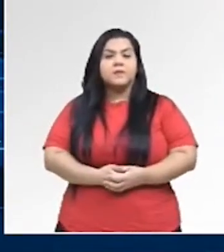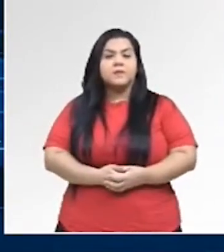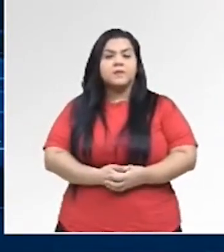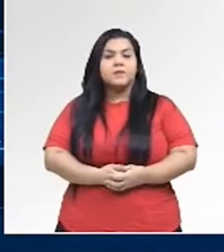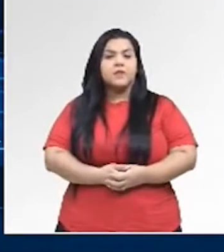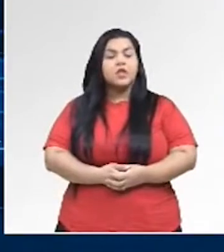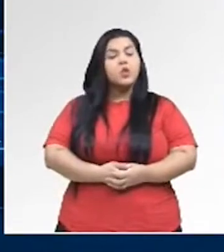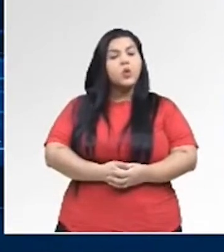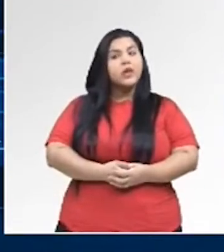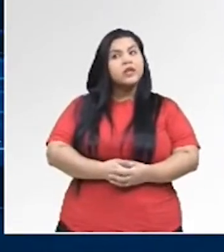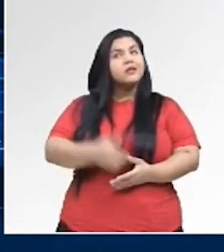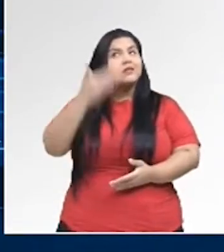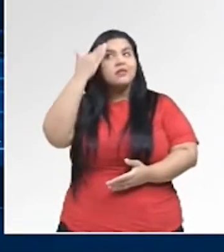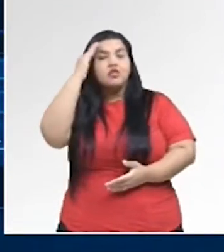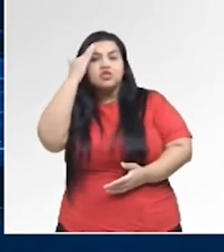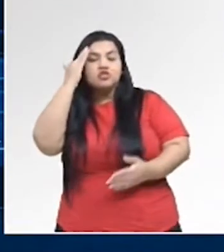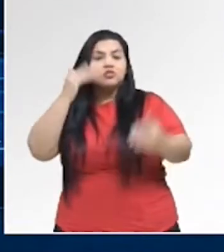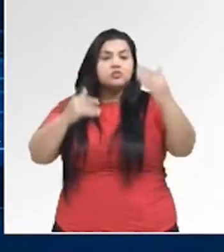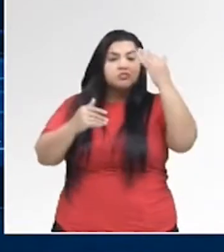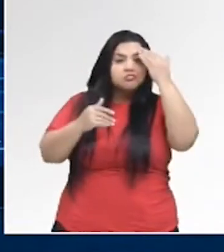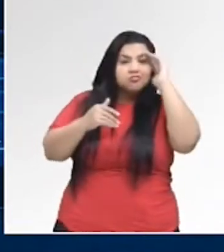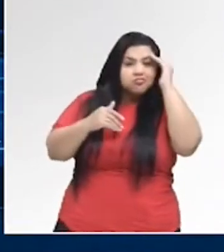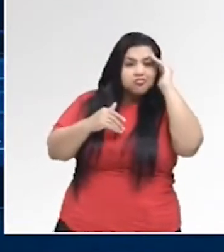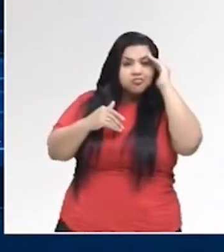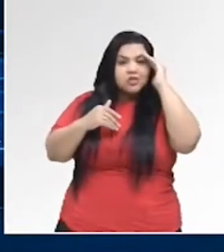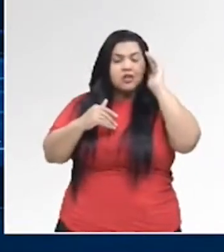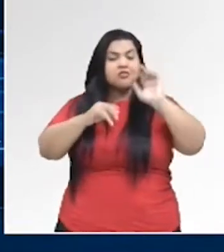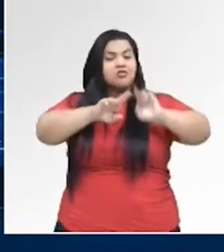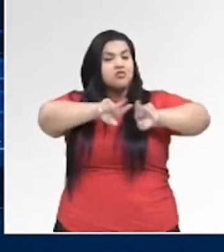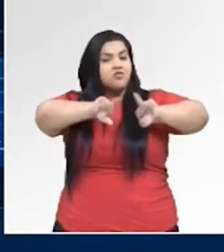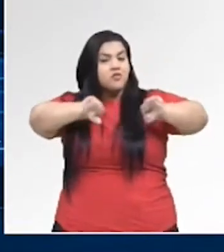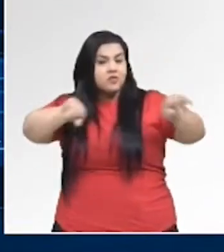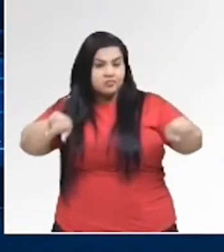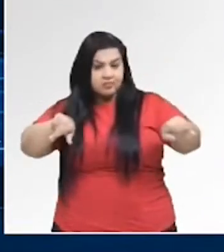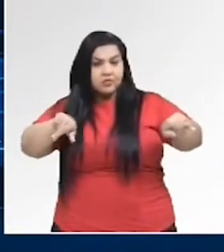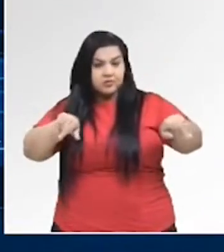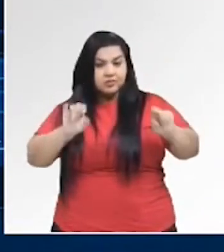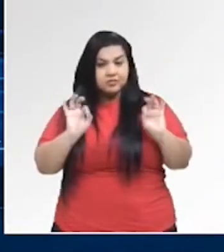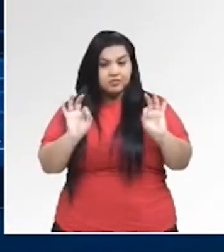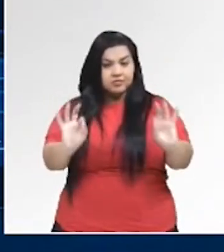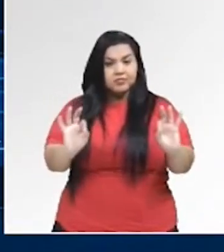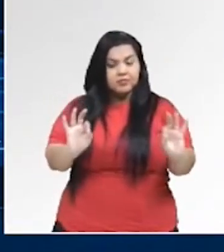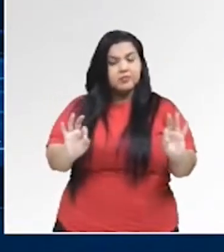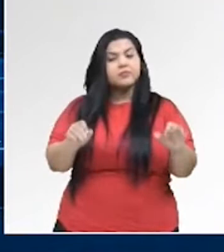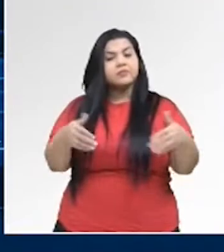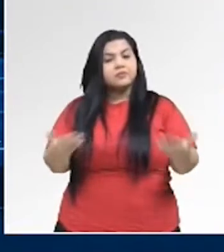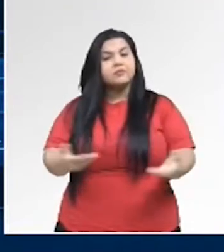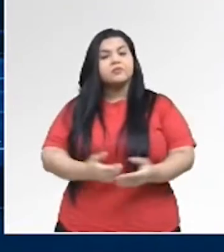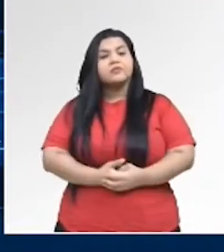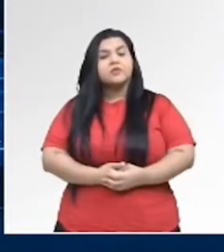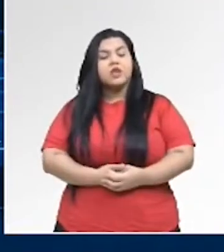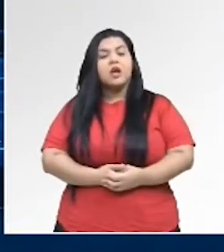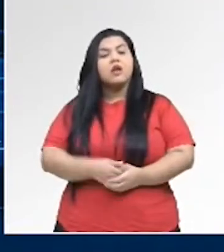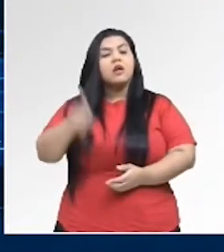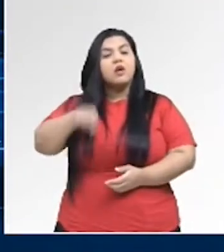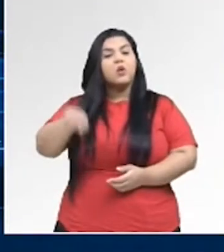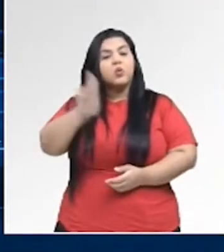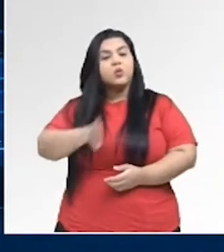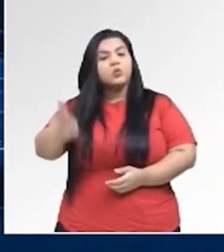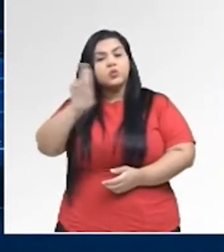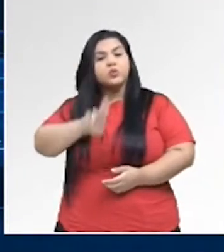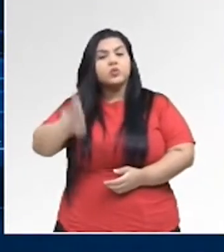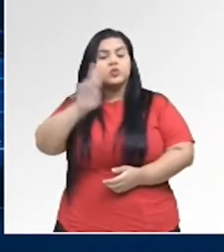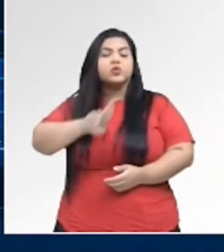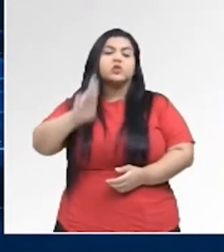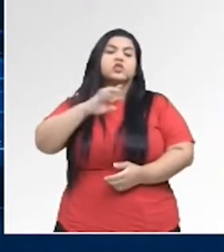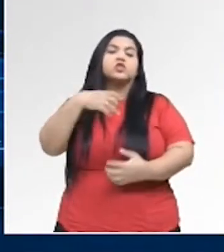grandes interpretações, ou seja, interpretações diferenciadas, tá certo? Então, ela é utilizada muitas vezes